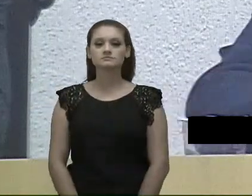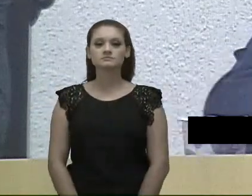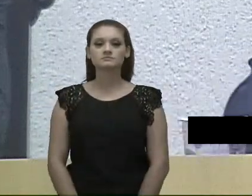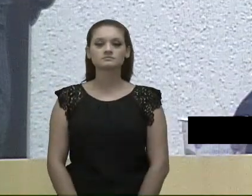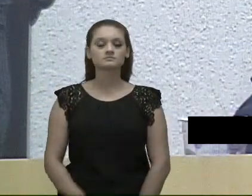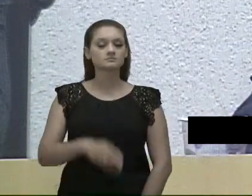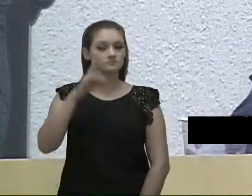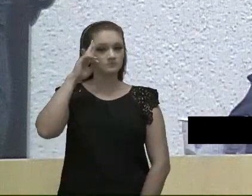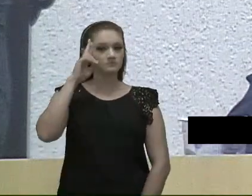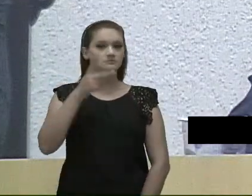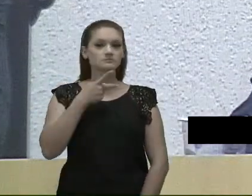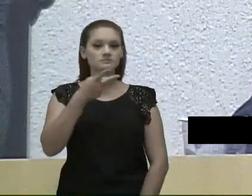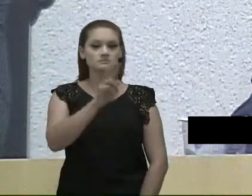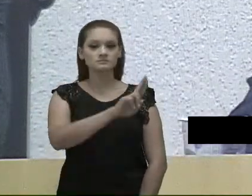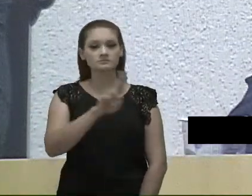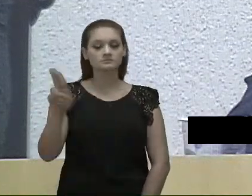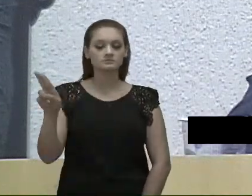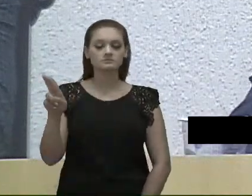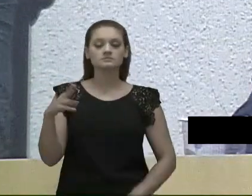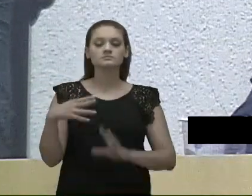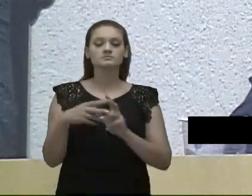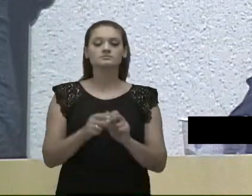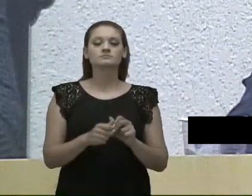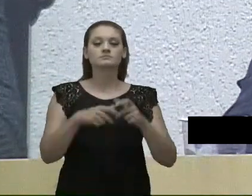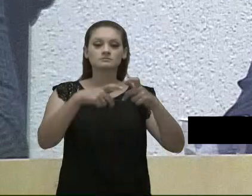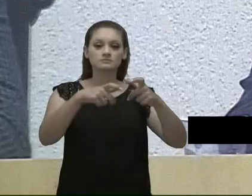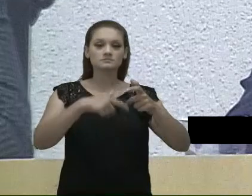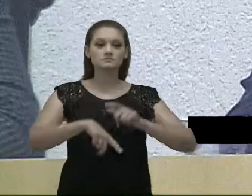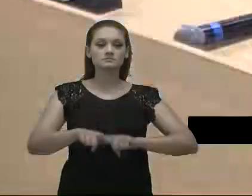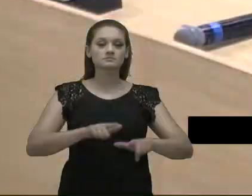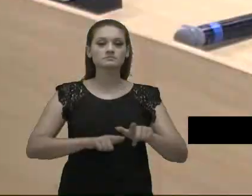A senhora pode informar, por favor, o nome completo da senhora e local de trabalho?